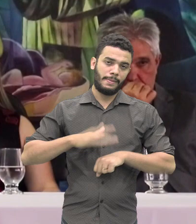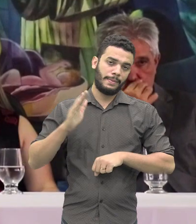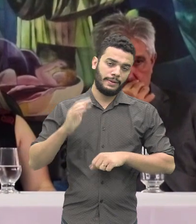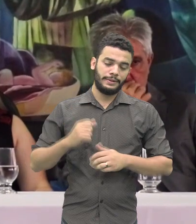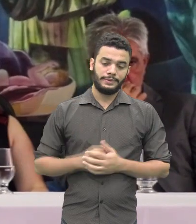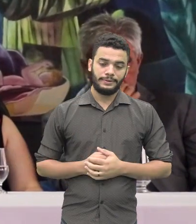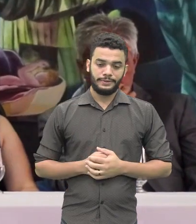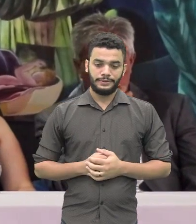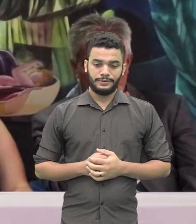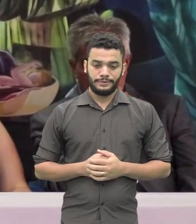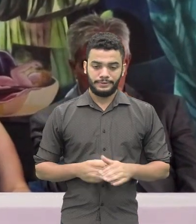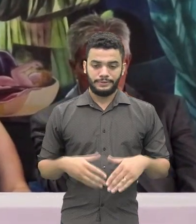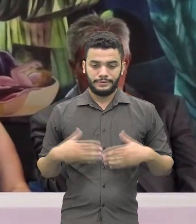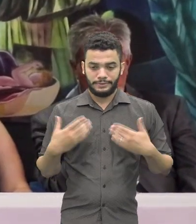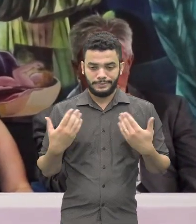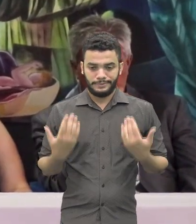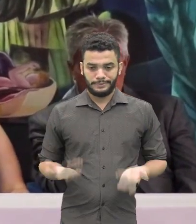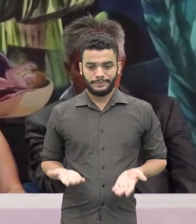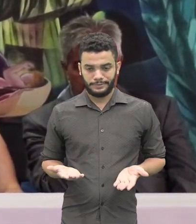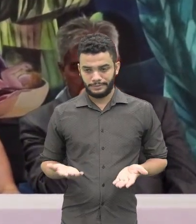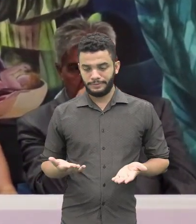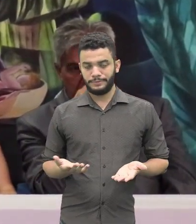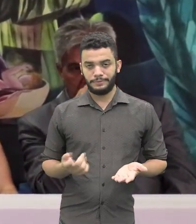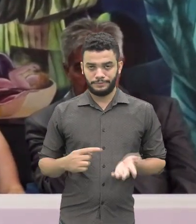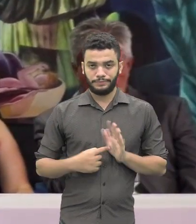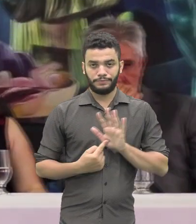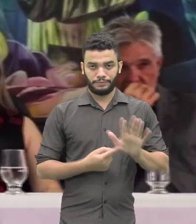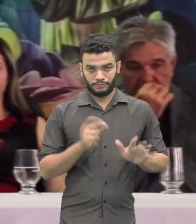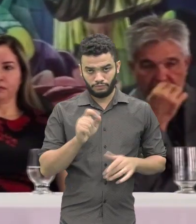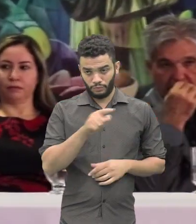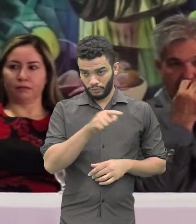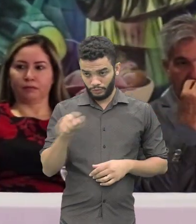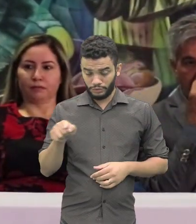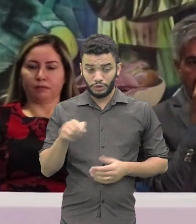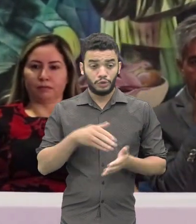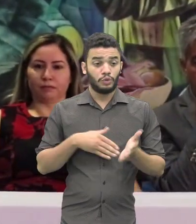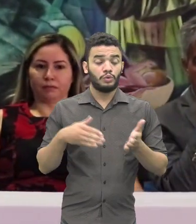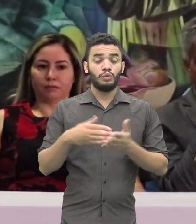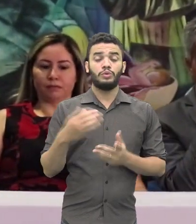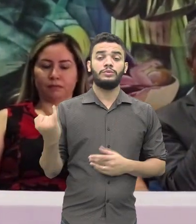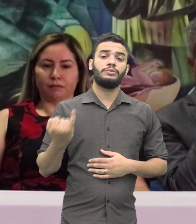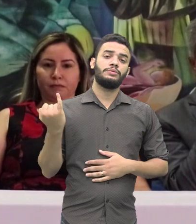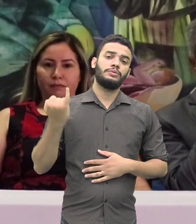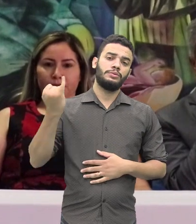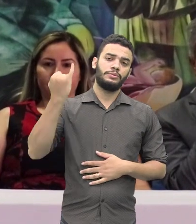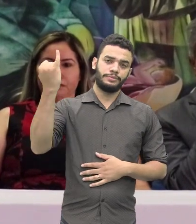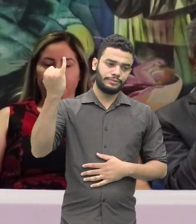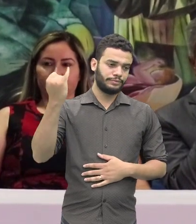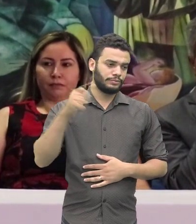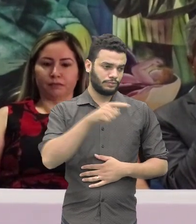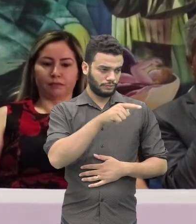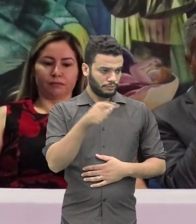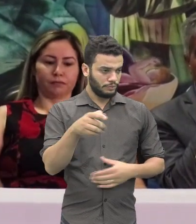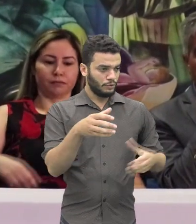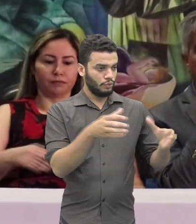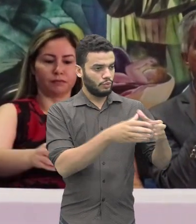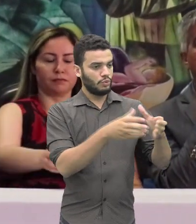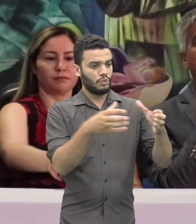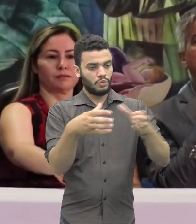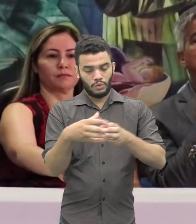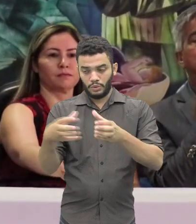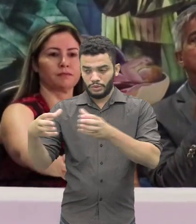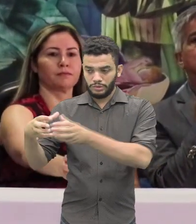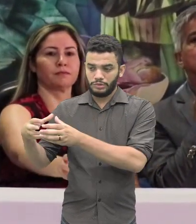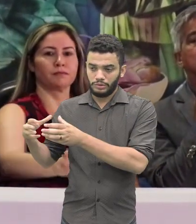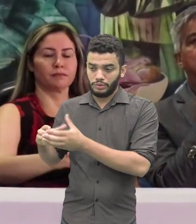federal então dizer cada um de vocês da importância de vocês vocês os conselhos né que fazem um papel importantíssimo